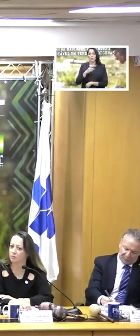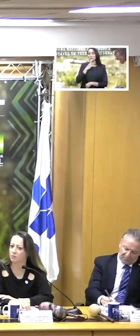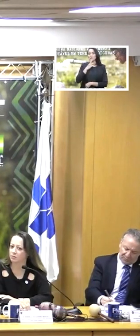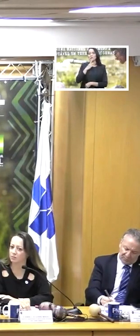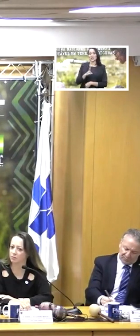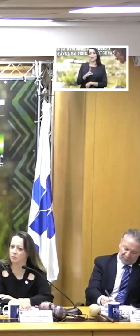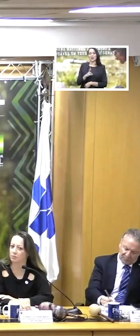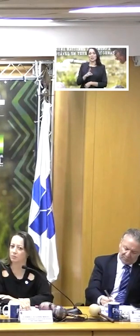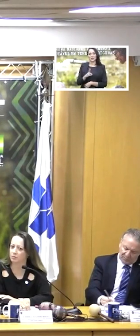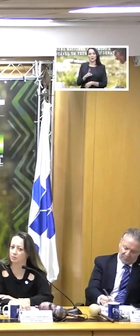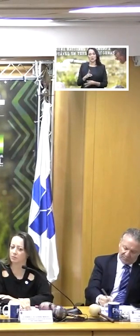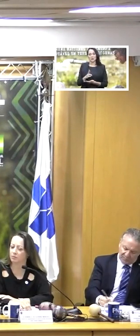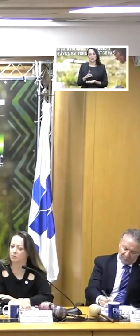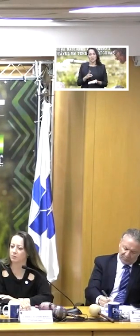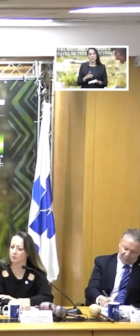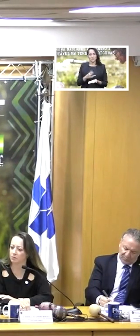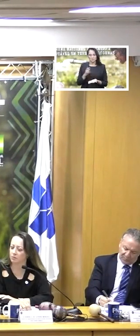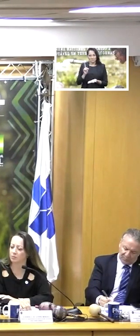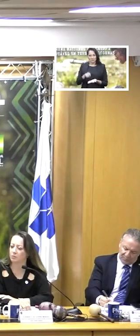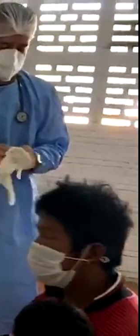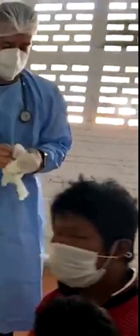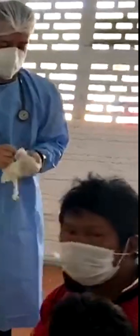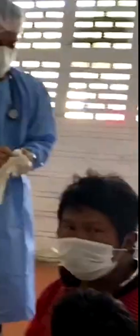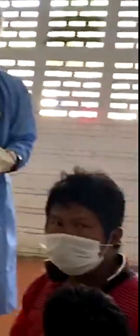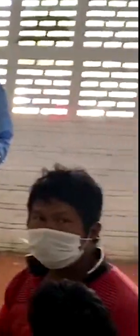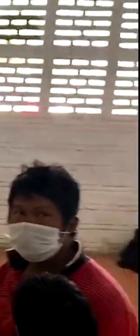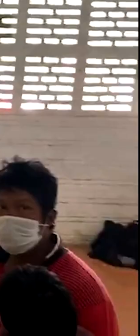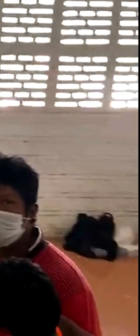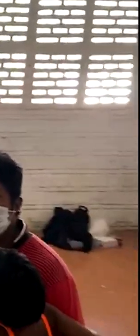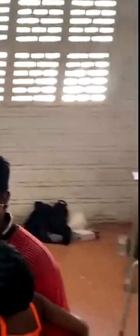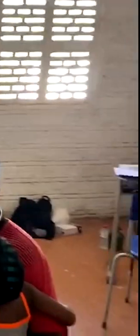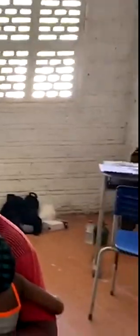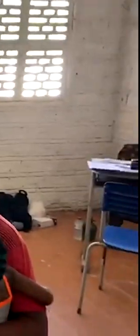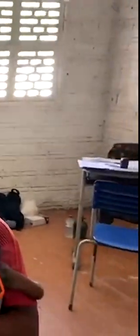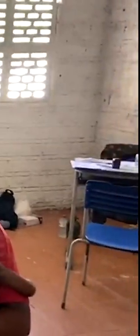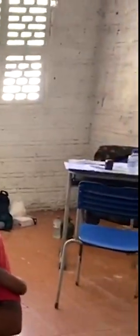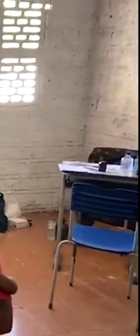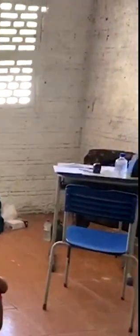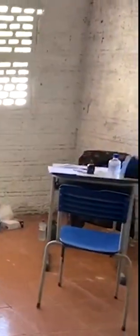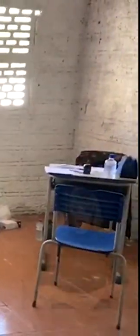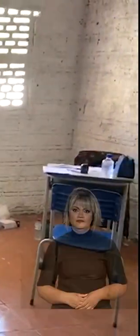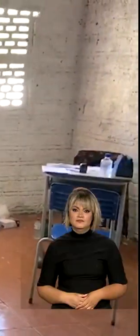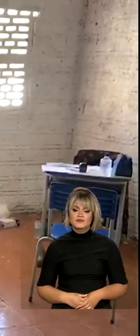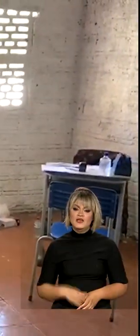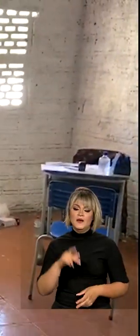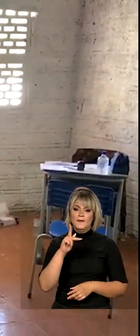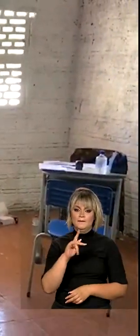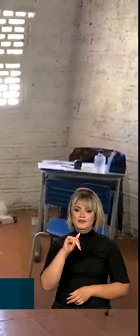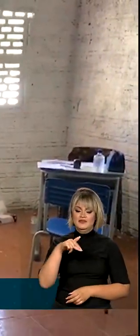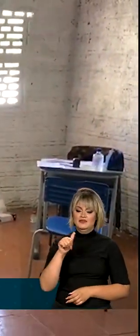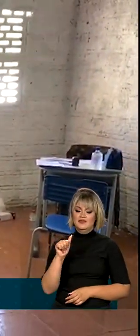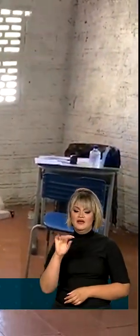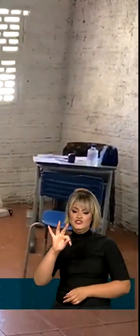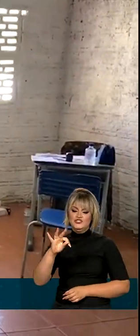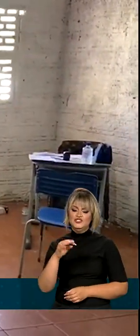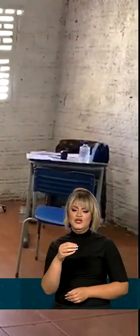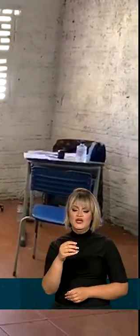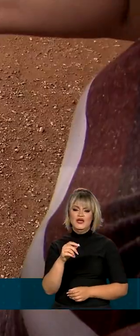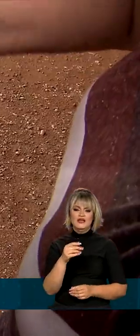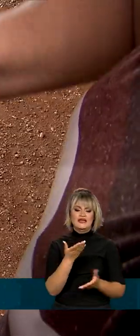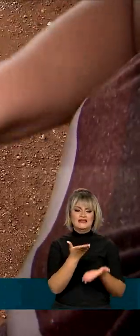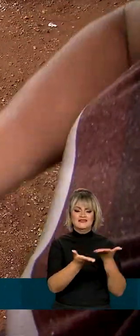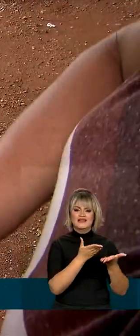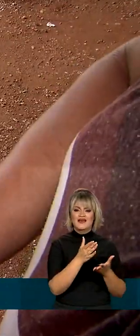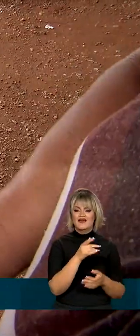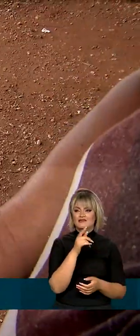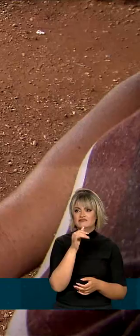resultados que são desejáveis o pinate tem como objetivo combater doenças causadas pelo contato direto com esgoto